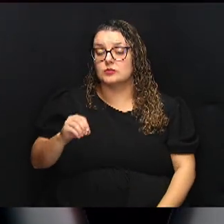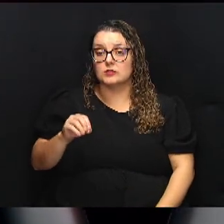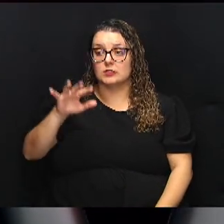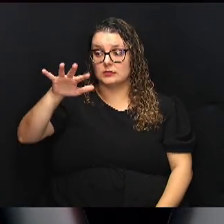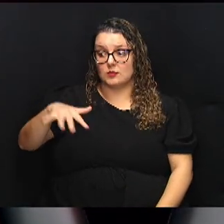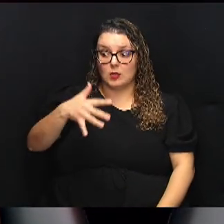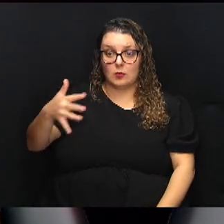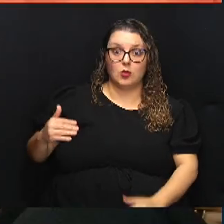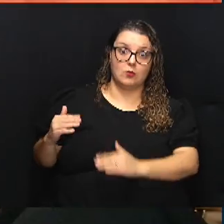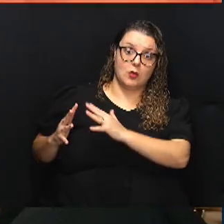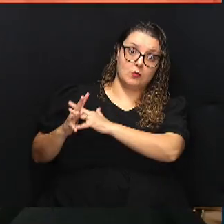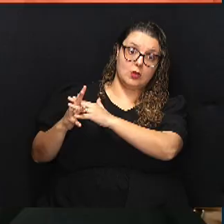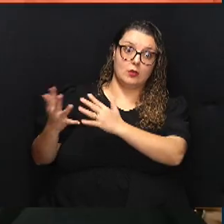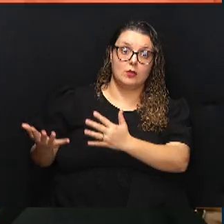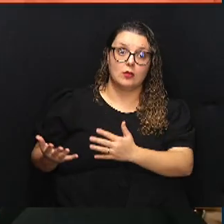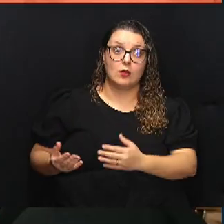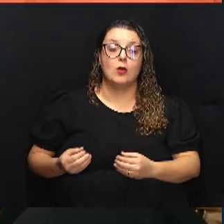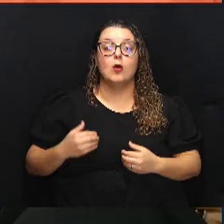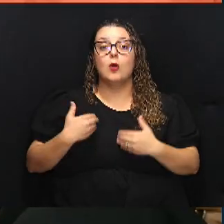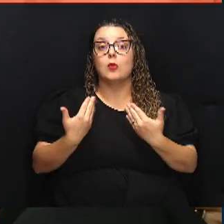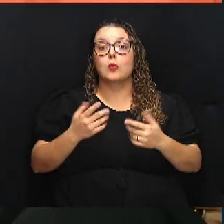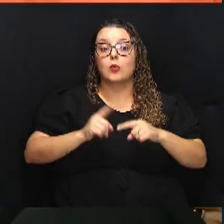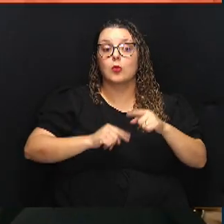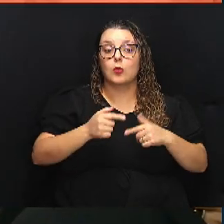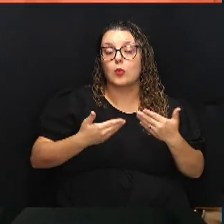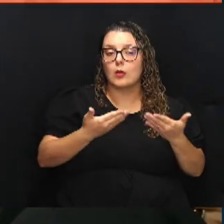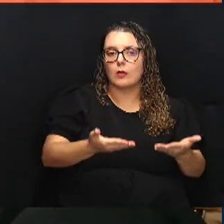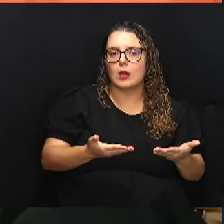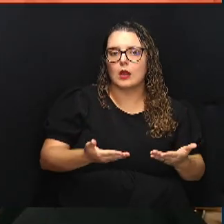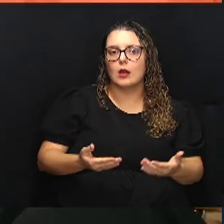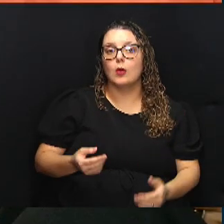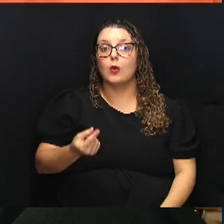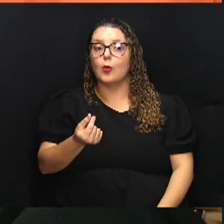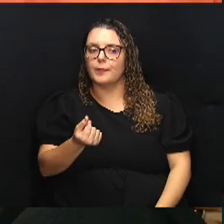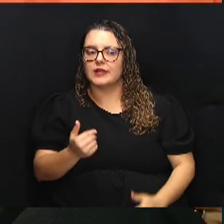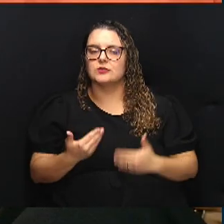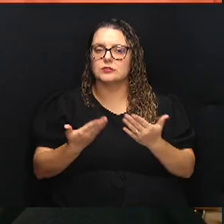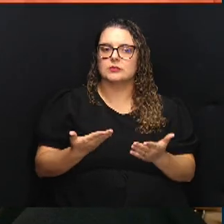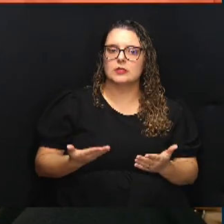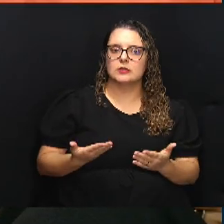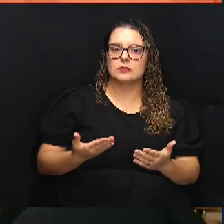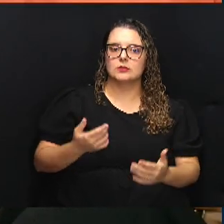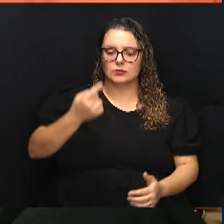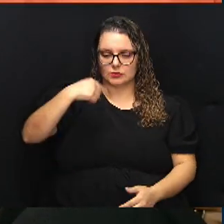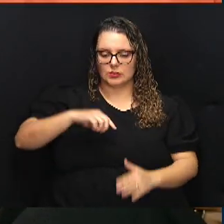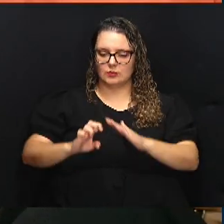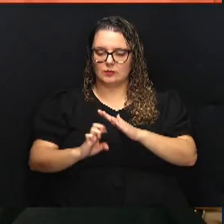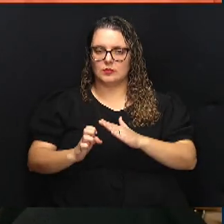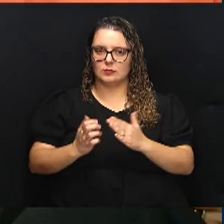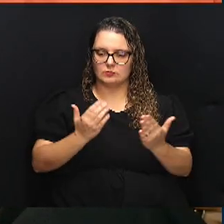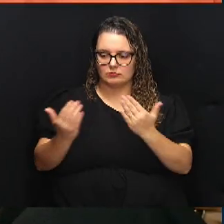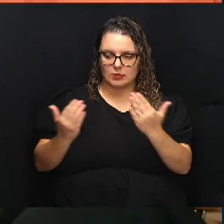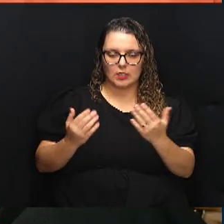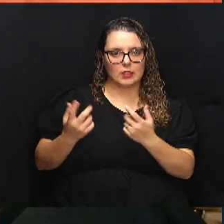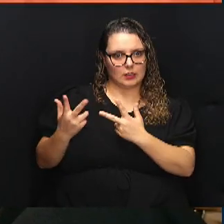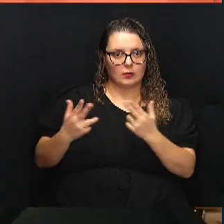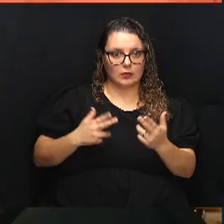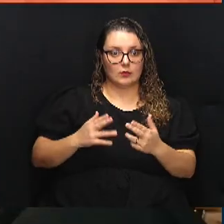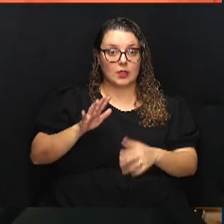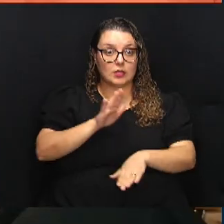eles entregam, qual o preço que eles entregam, e ver se o perfil do seu cliente está de acordo com isso, te ajuda a você ver esses